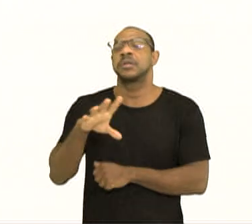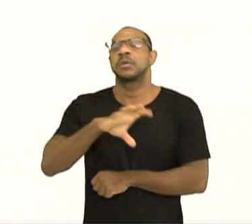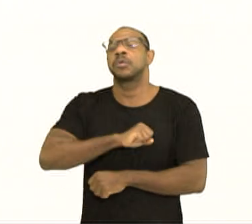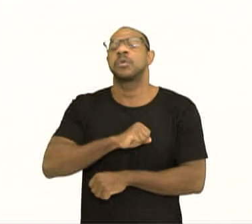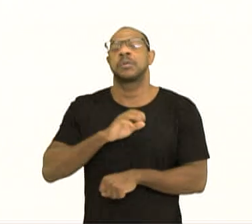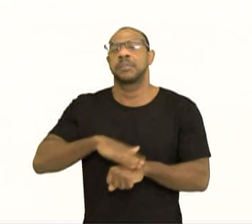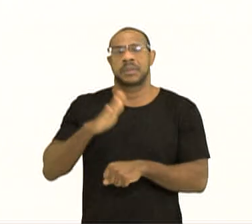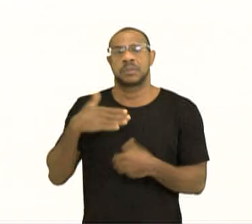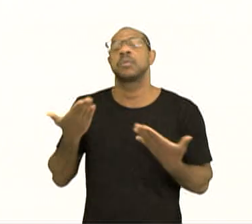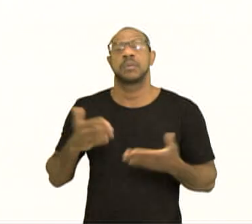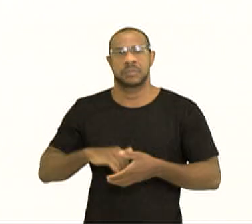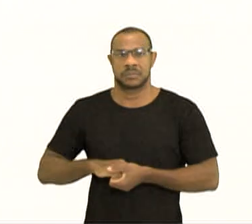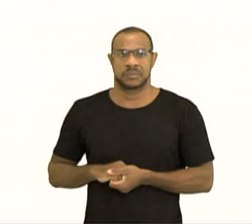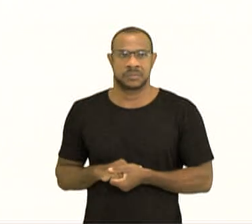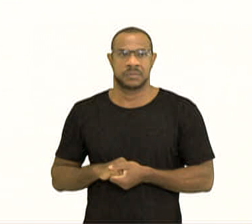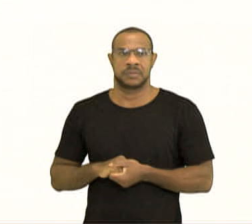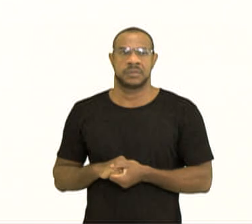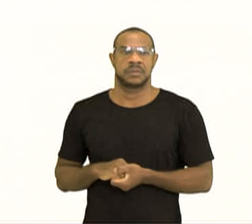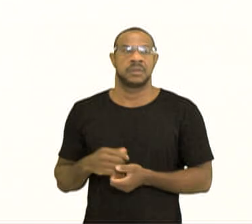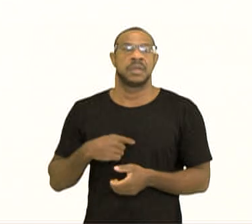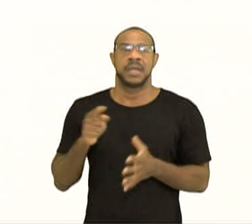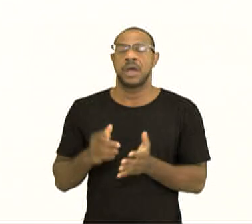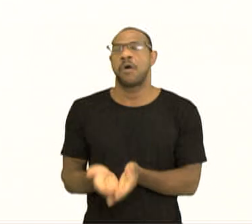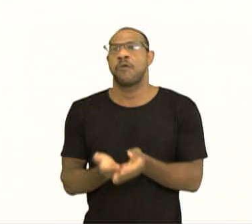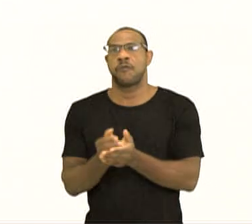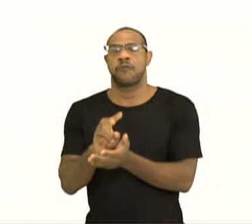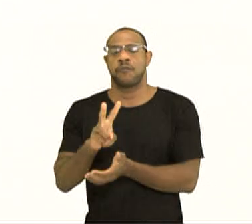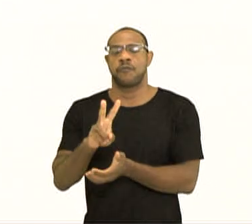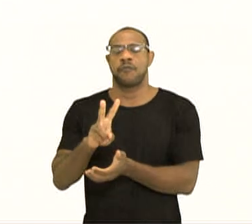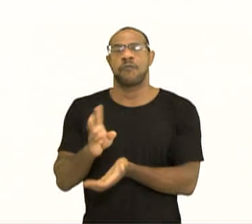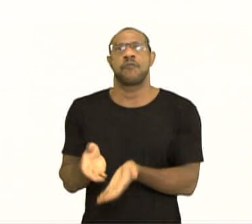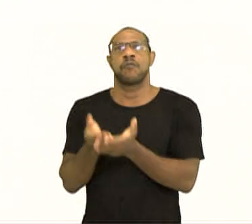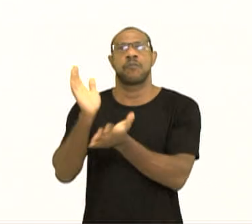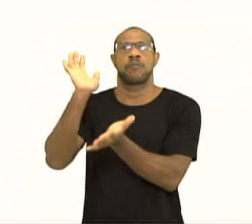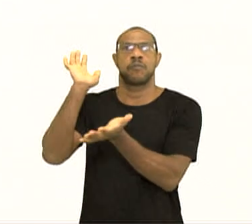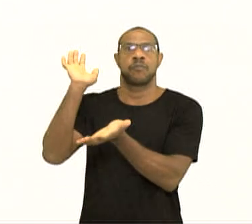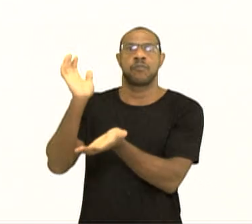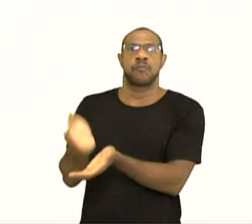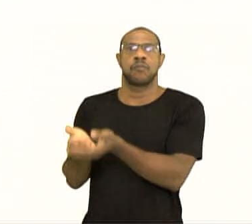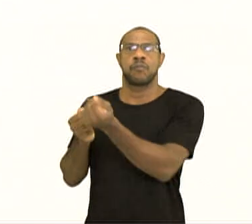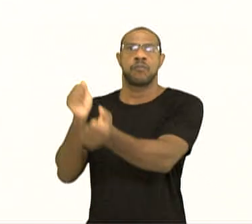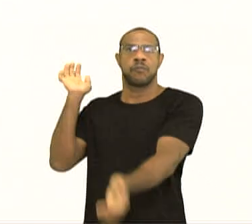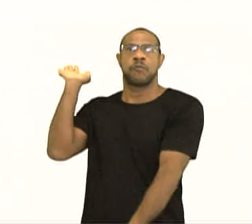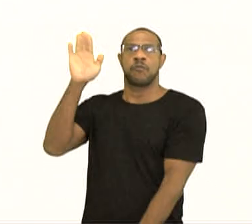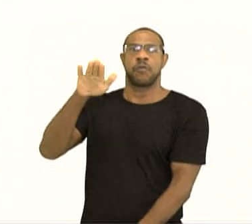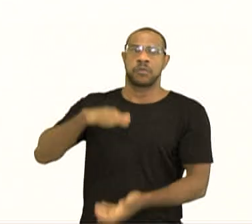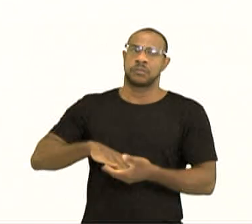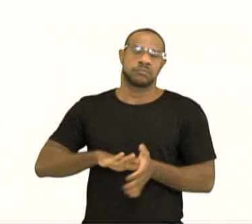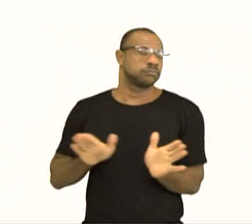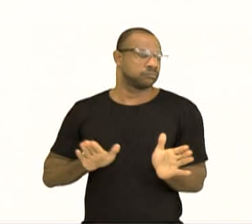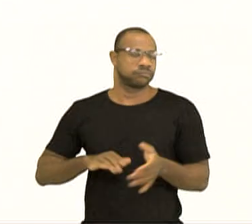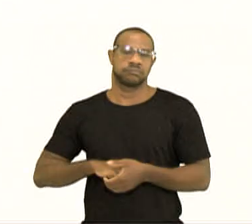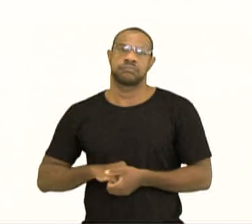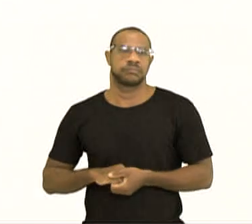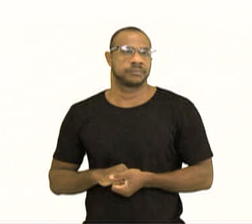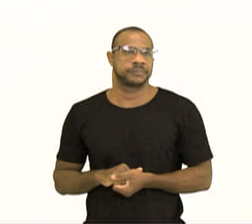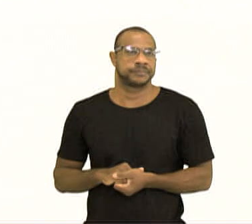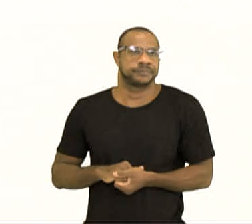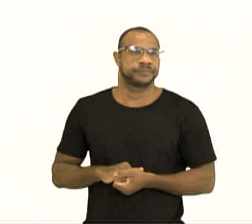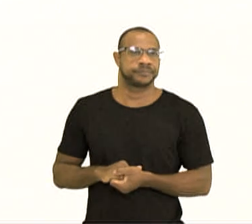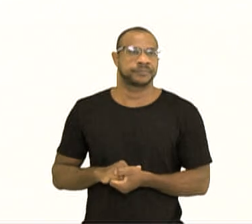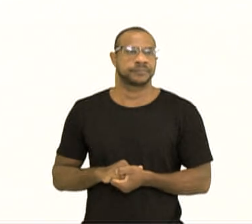is volleyball. Meu esporte favorito é o vôlei. Ou você colocava it's volleyball. Tanto faz,